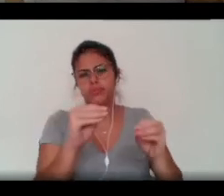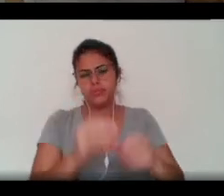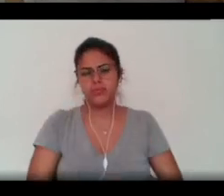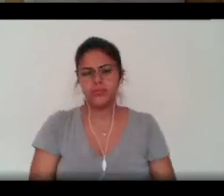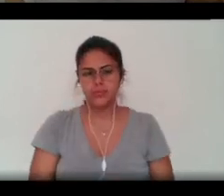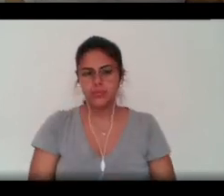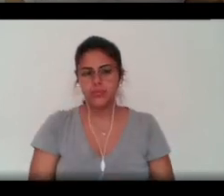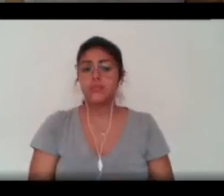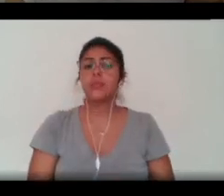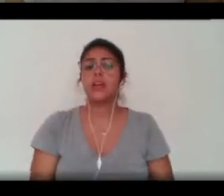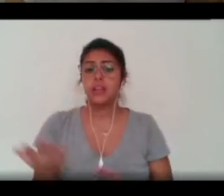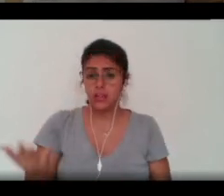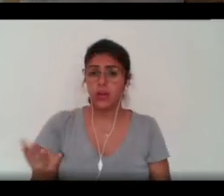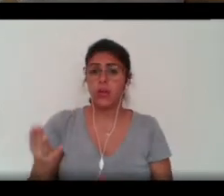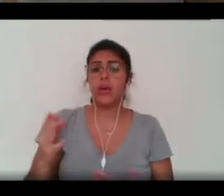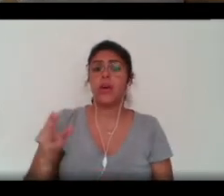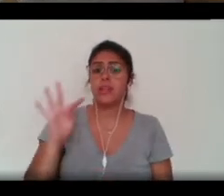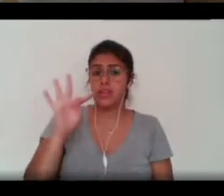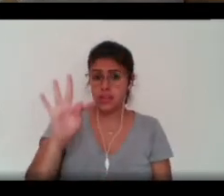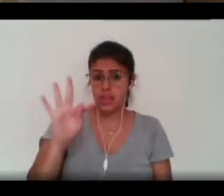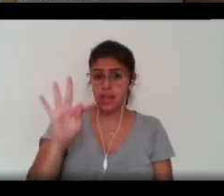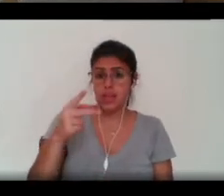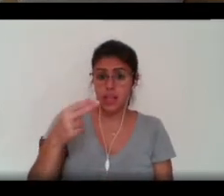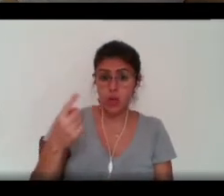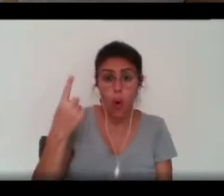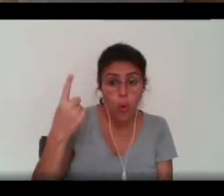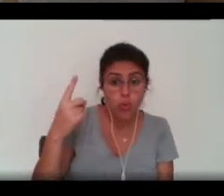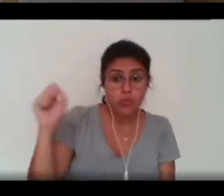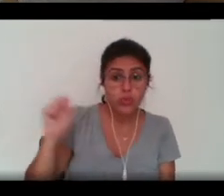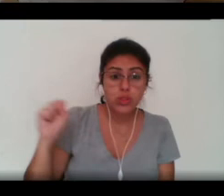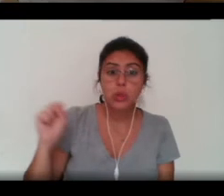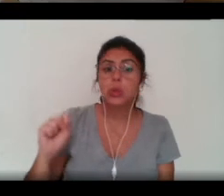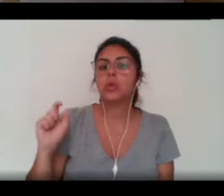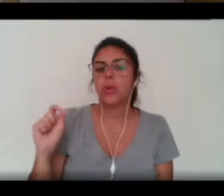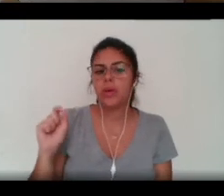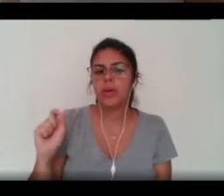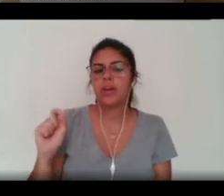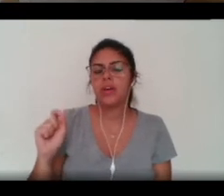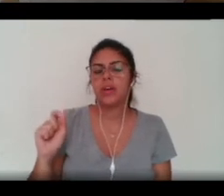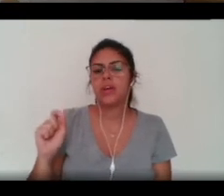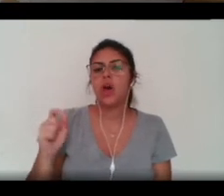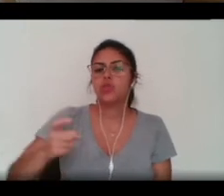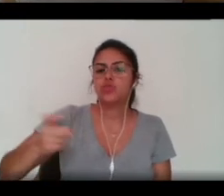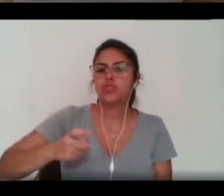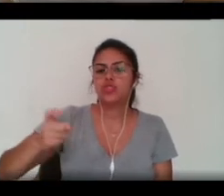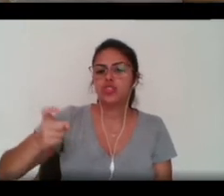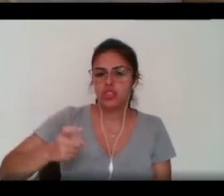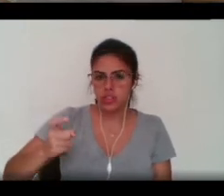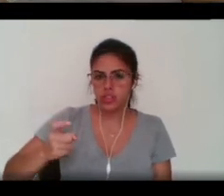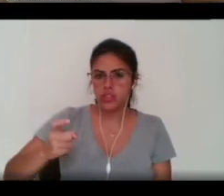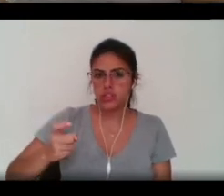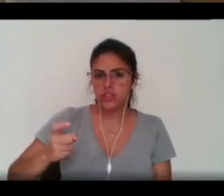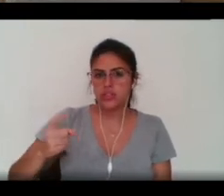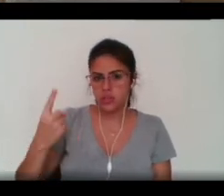1 segundo, eu tenho que a posição X de 1 segundo é igual a